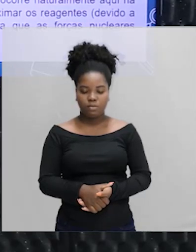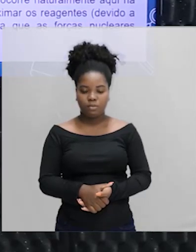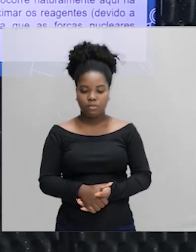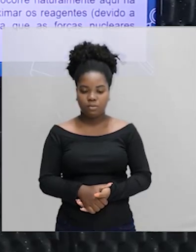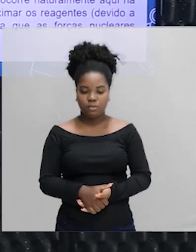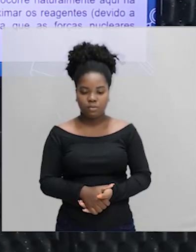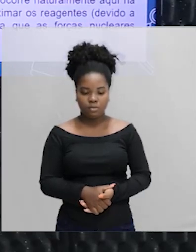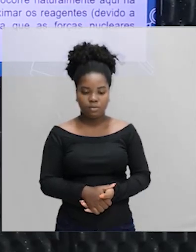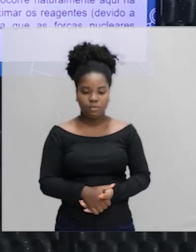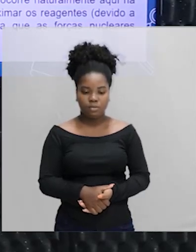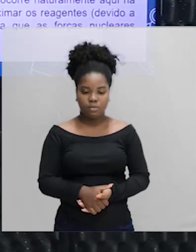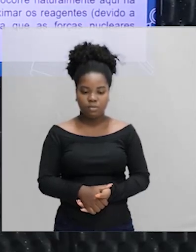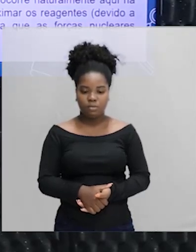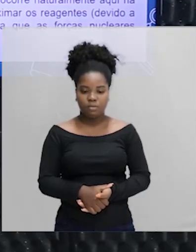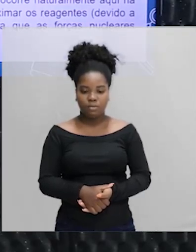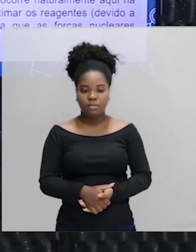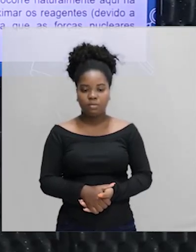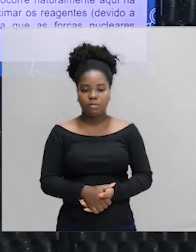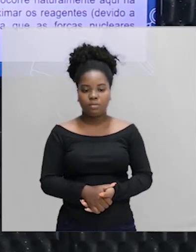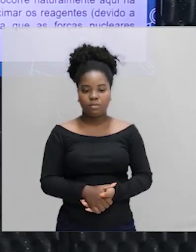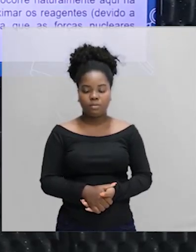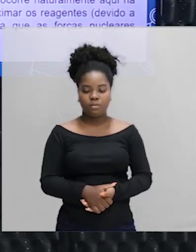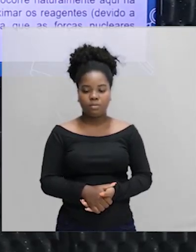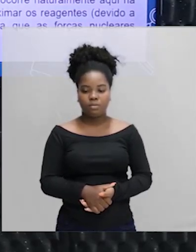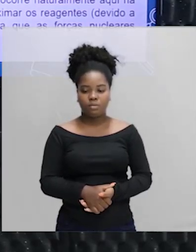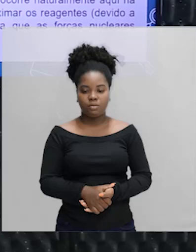nucleares possam atuar. Então aqui é o seguinte,